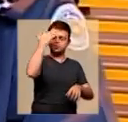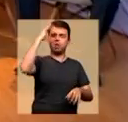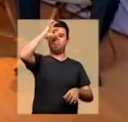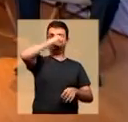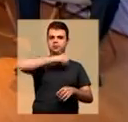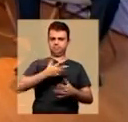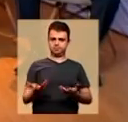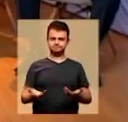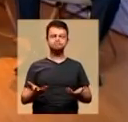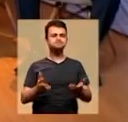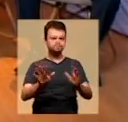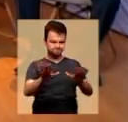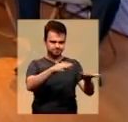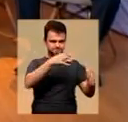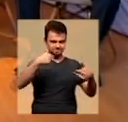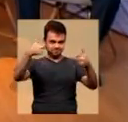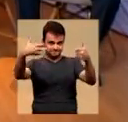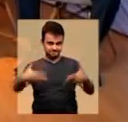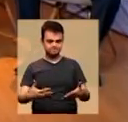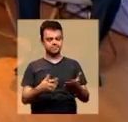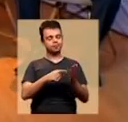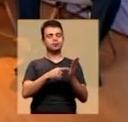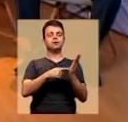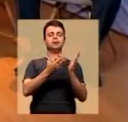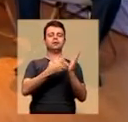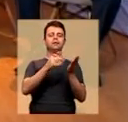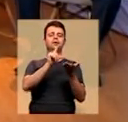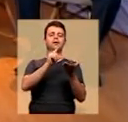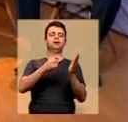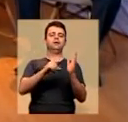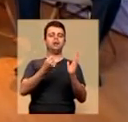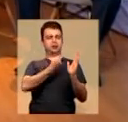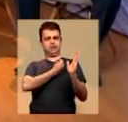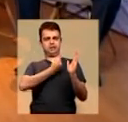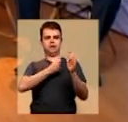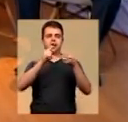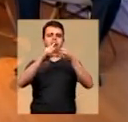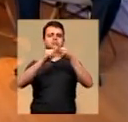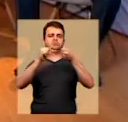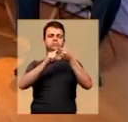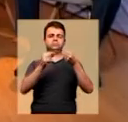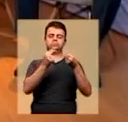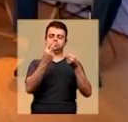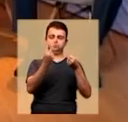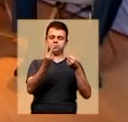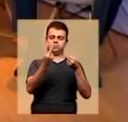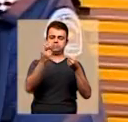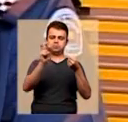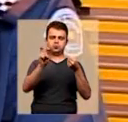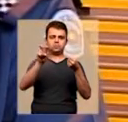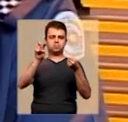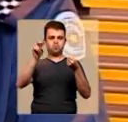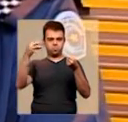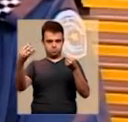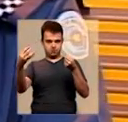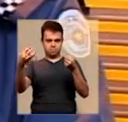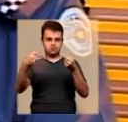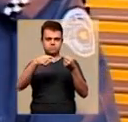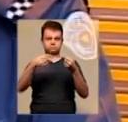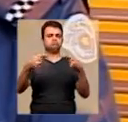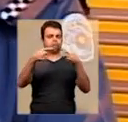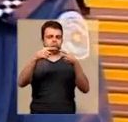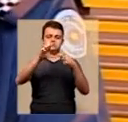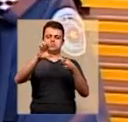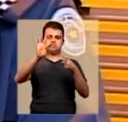ideia, né, só por curiosidade, eu vou fazer uma leitura aqui do artigo 254 do CTB. Uma infração dirigida